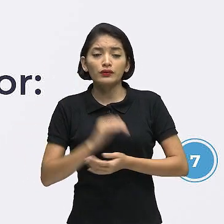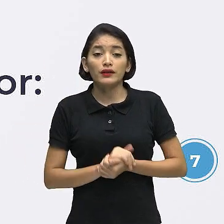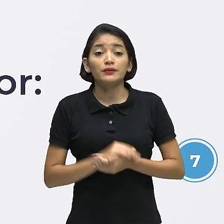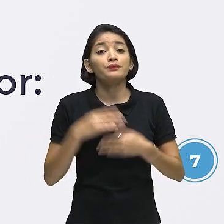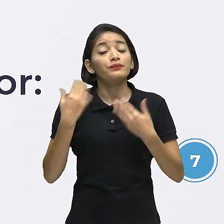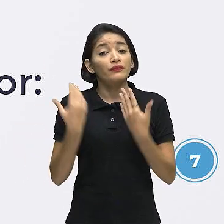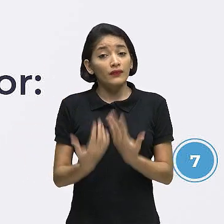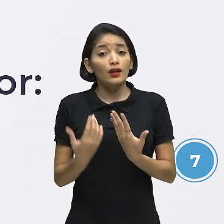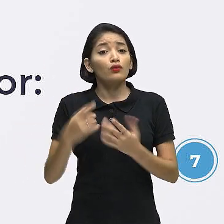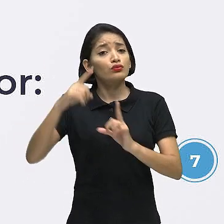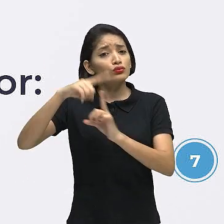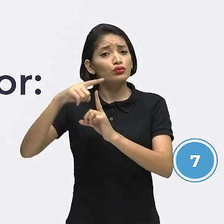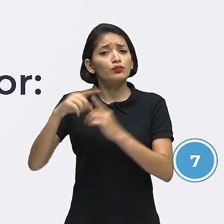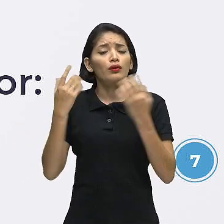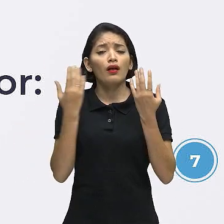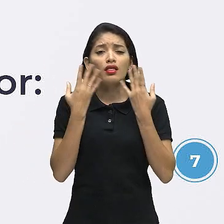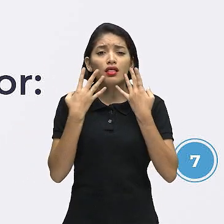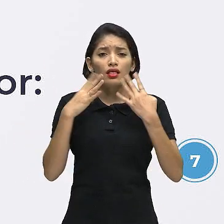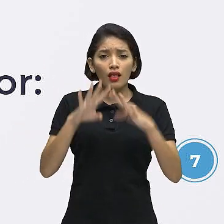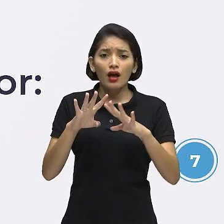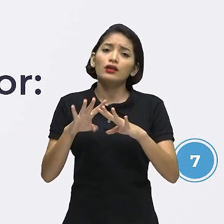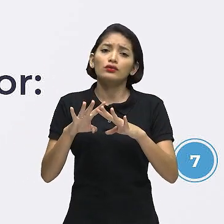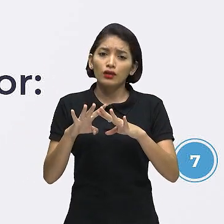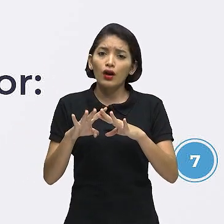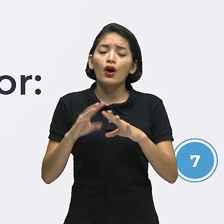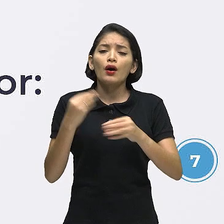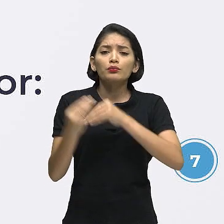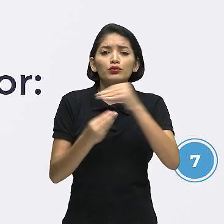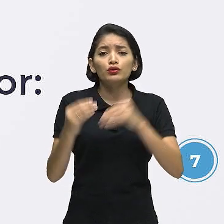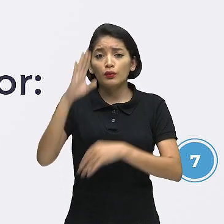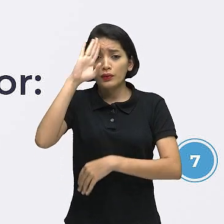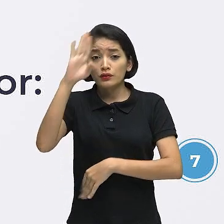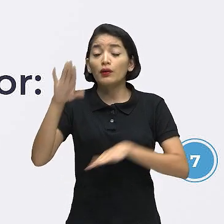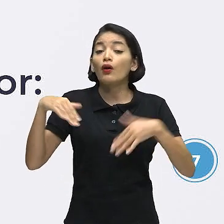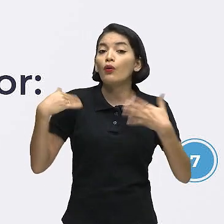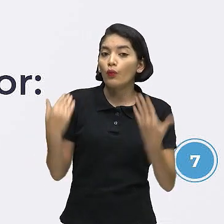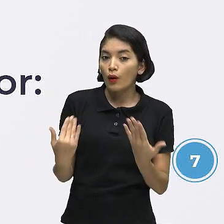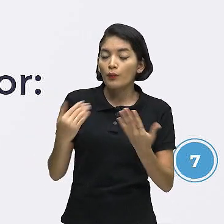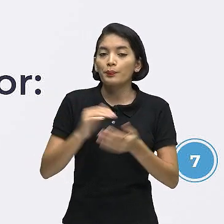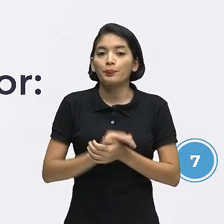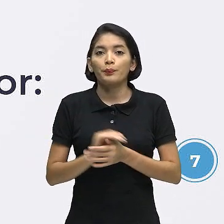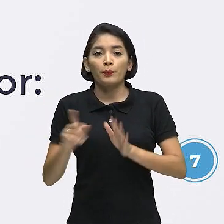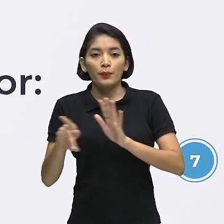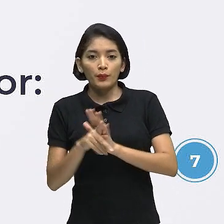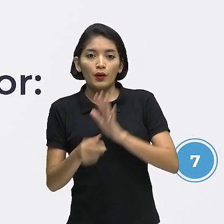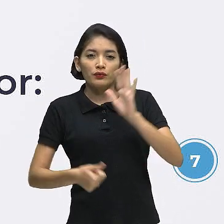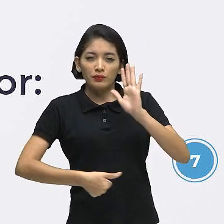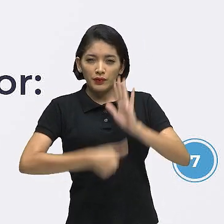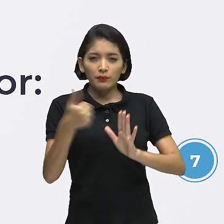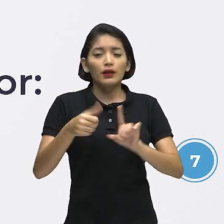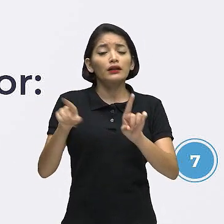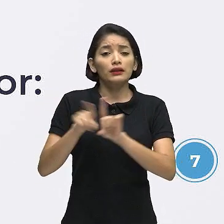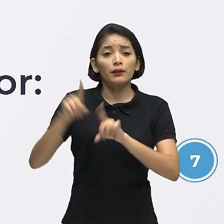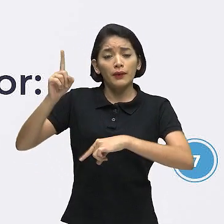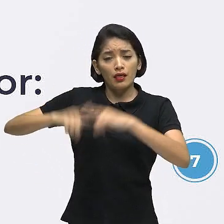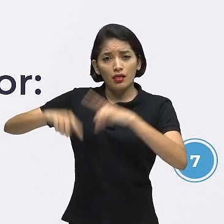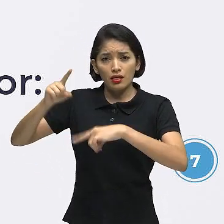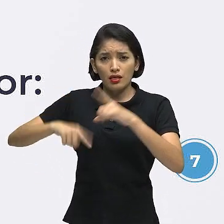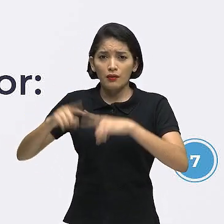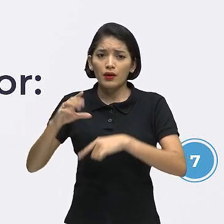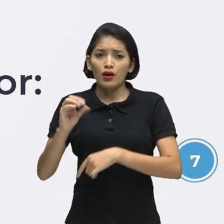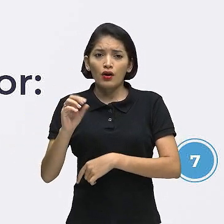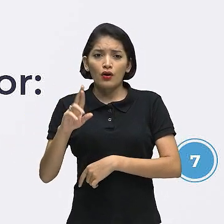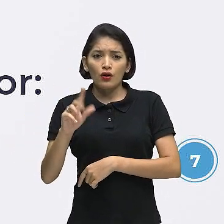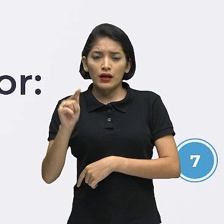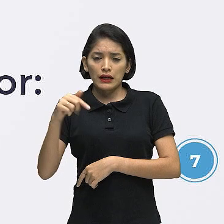natural é formado principalmente da rocha-mãe e da matéria orgânica. As lacunas do texto